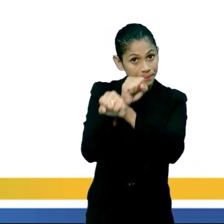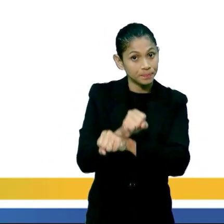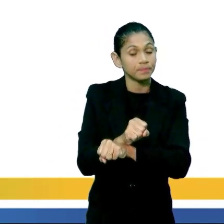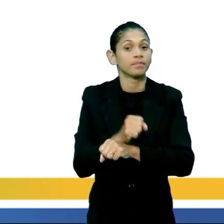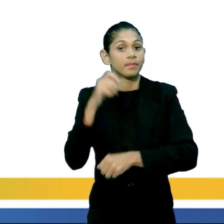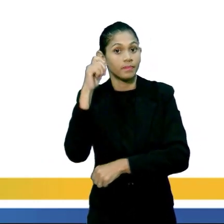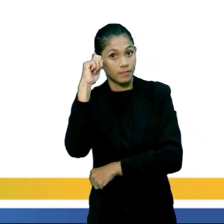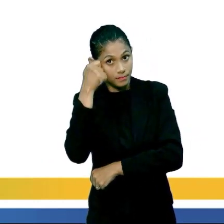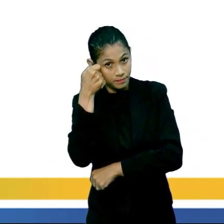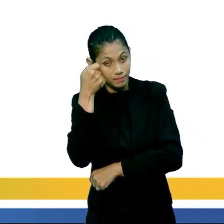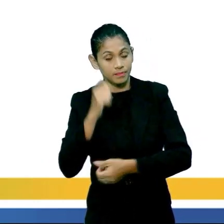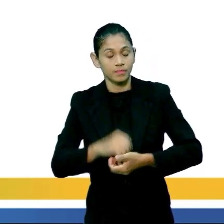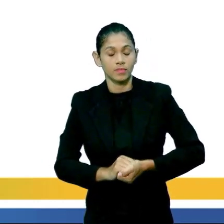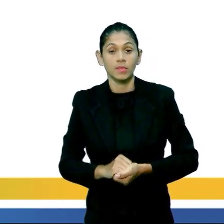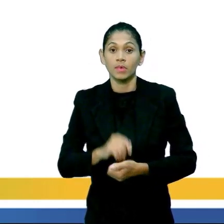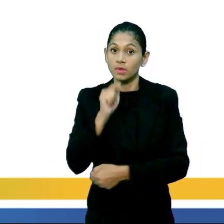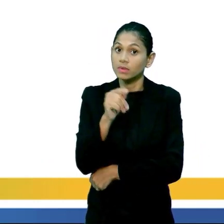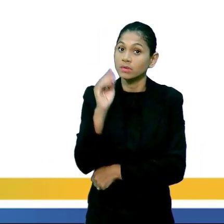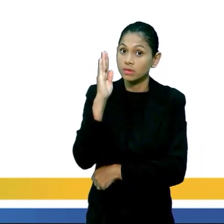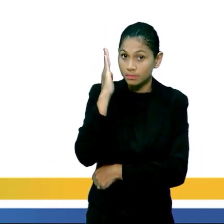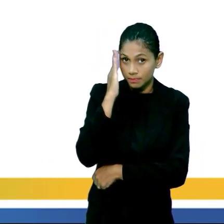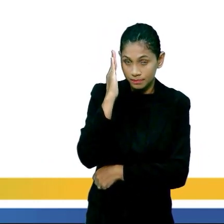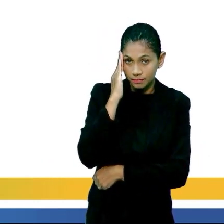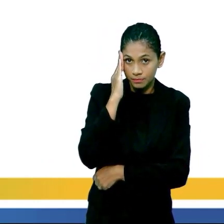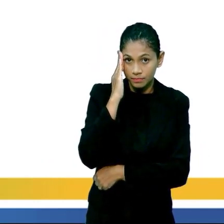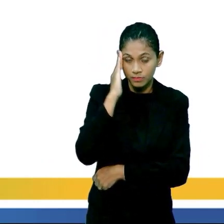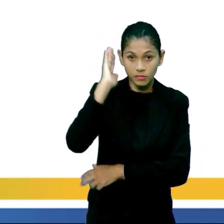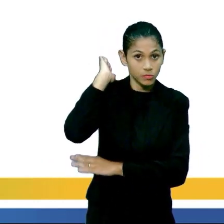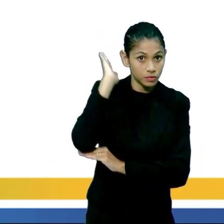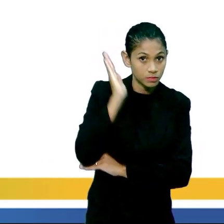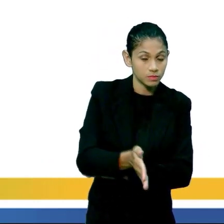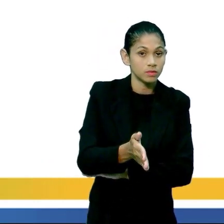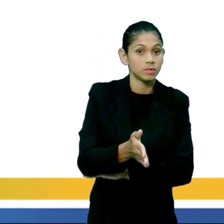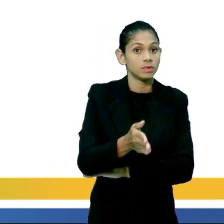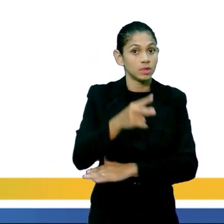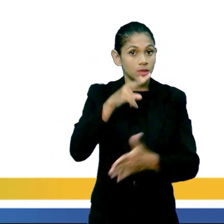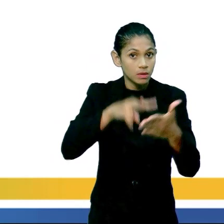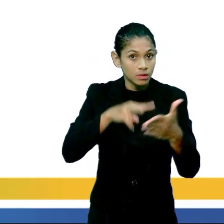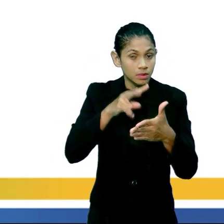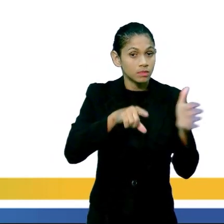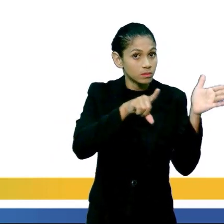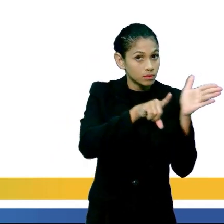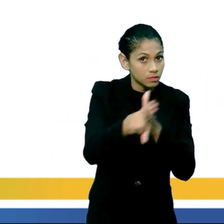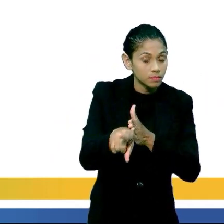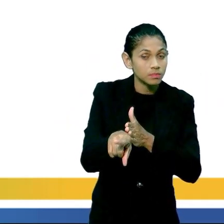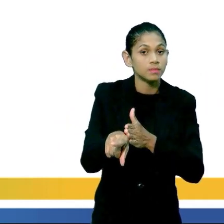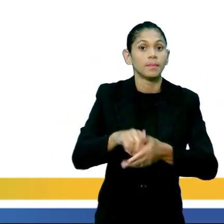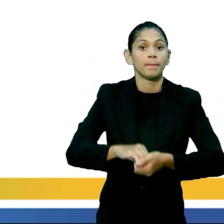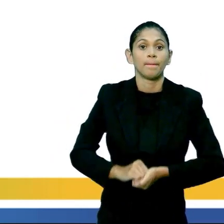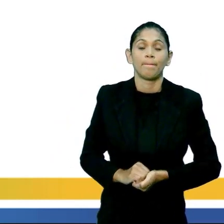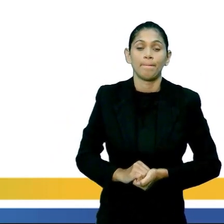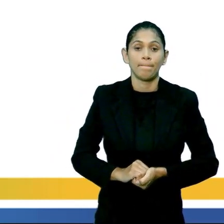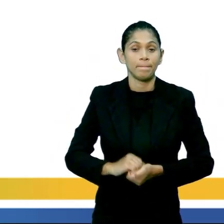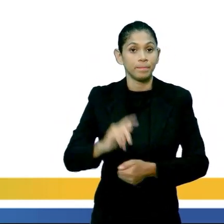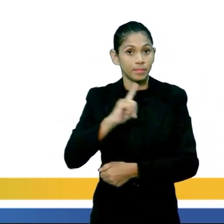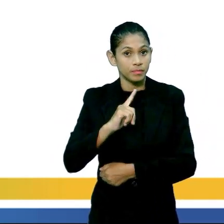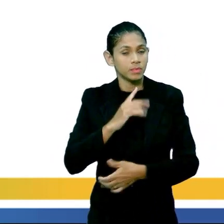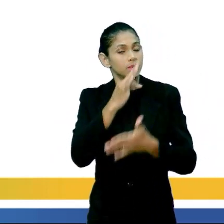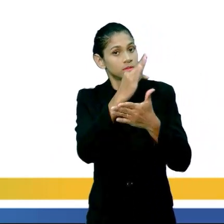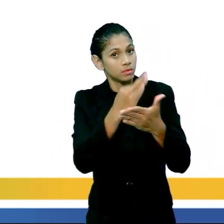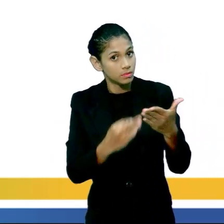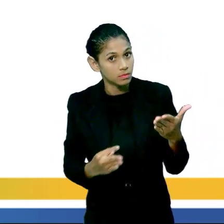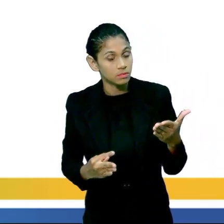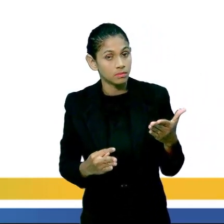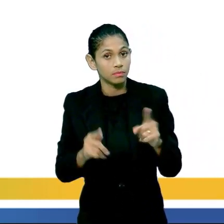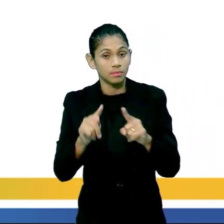Como você sabe, a nossa dica de sempre vai direto na leitura do enunciado da questão. Temos um texto,